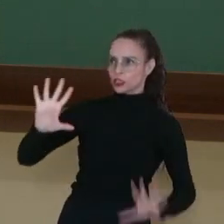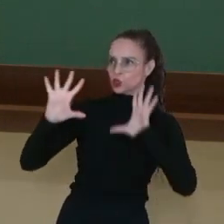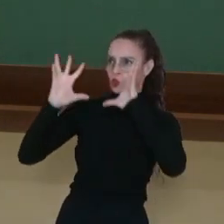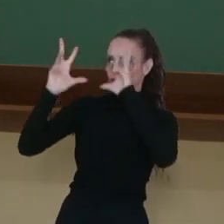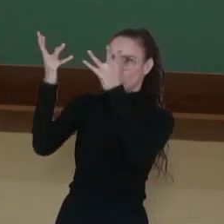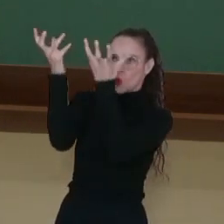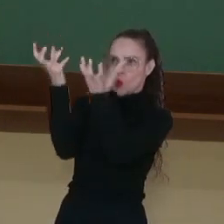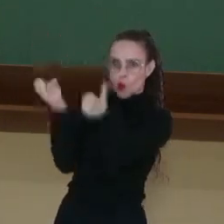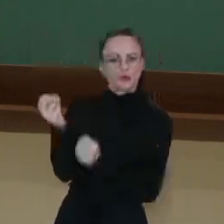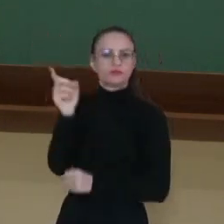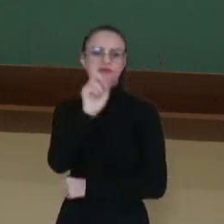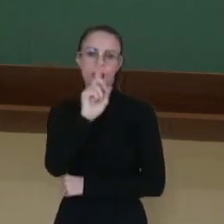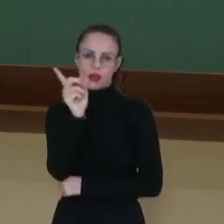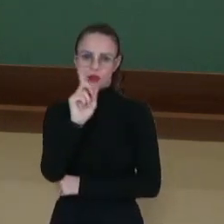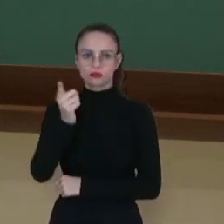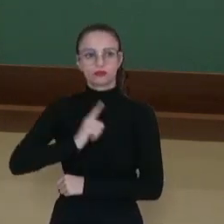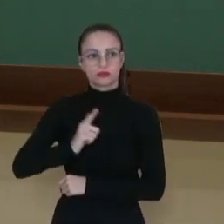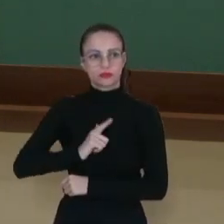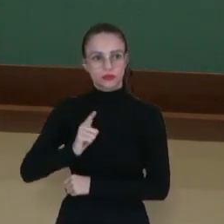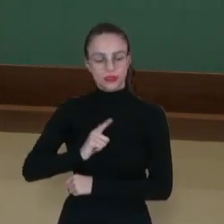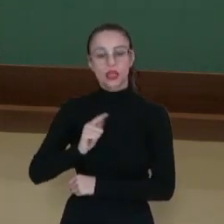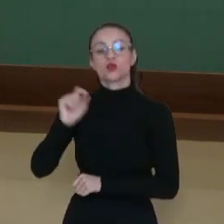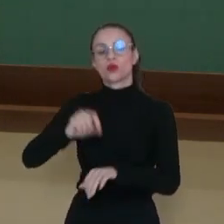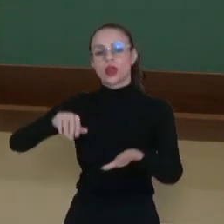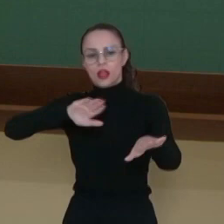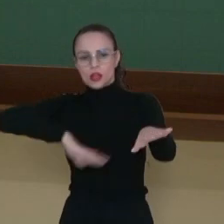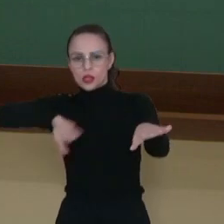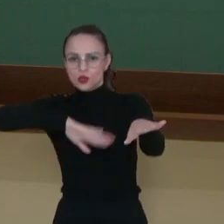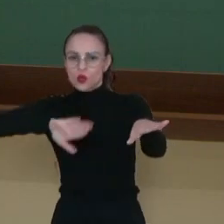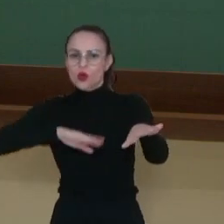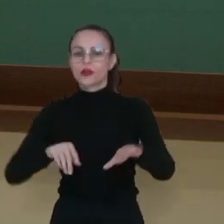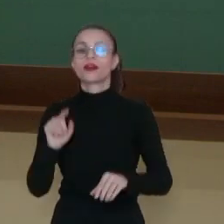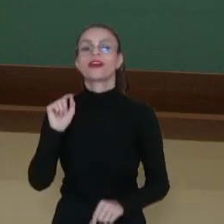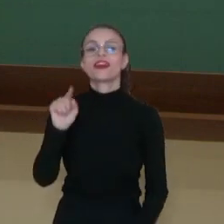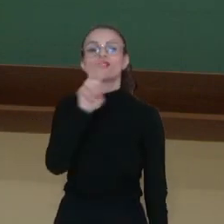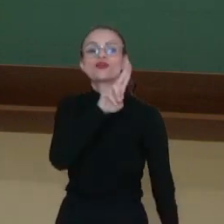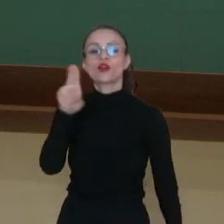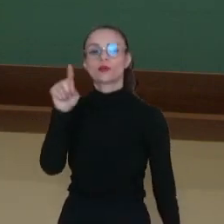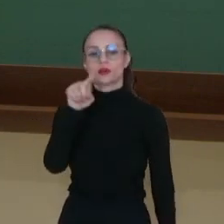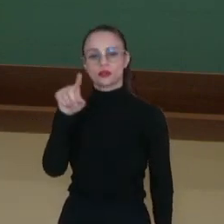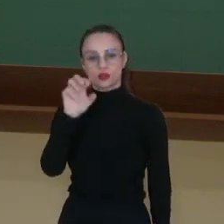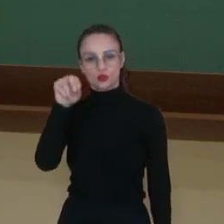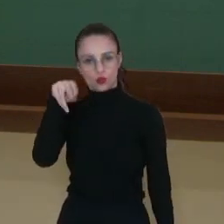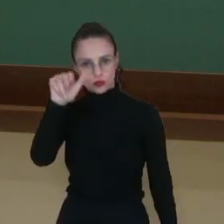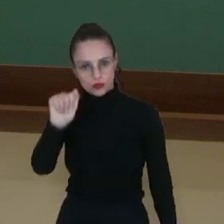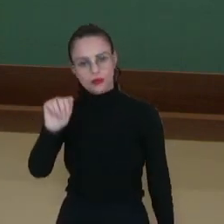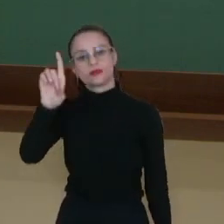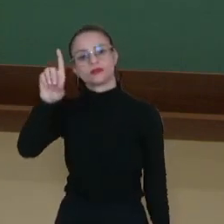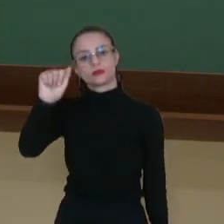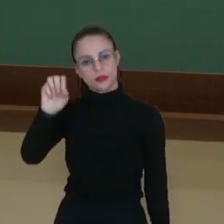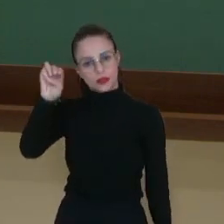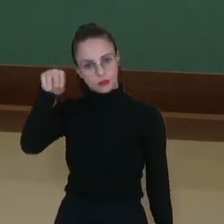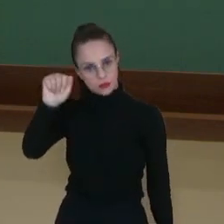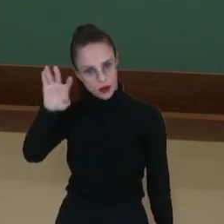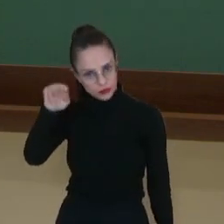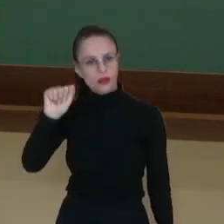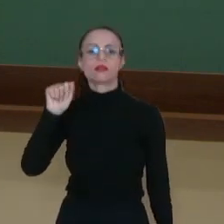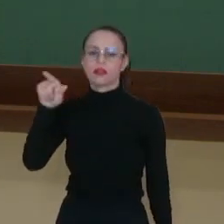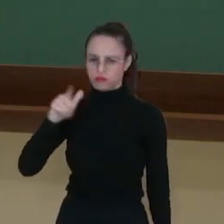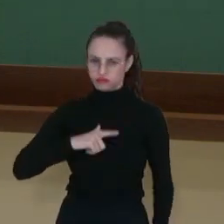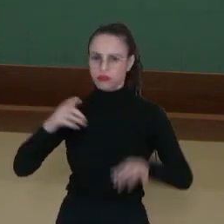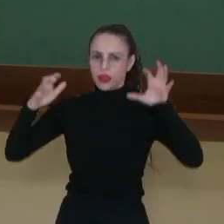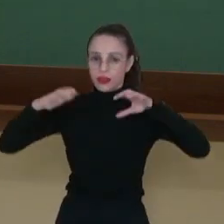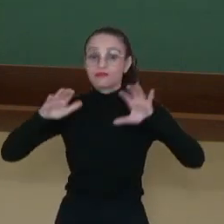seco. Eu tenho as regiões aqui do litoral, chamado de Zona da Mata, que é uma região mais chuvosa.